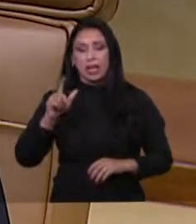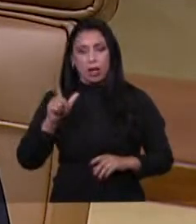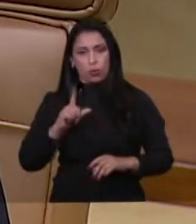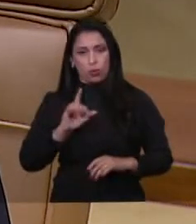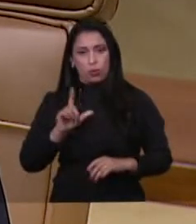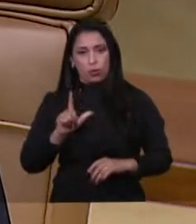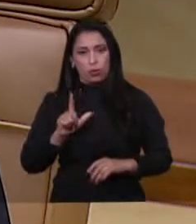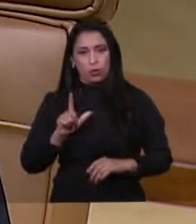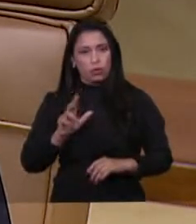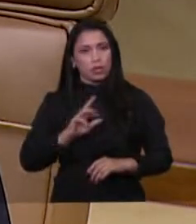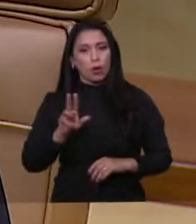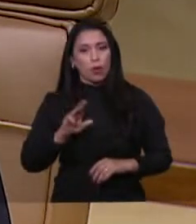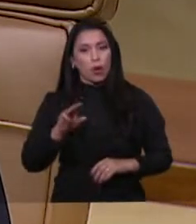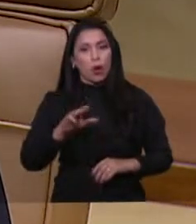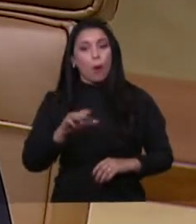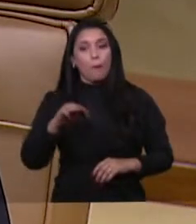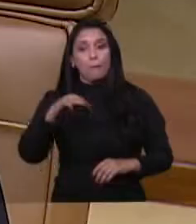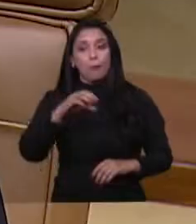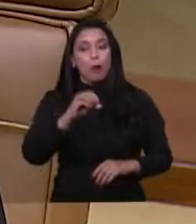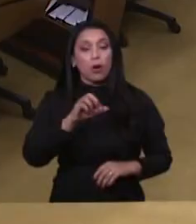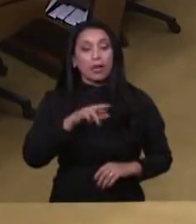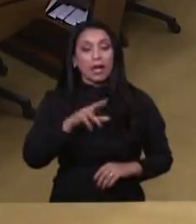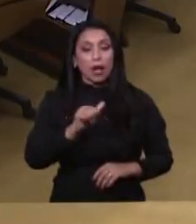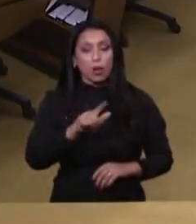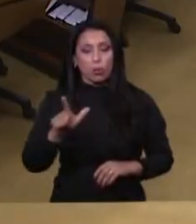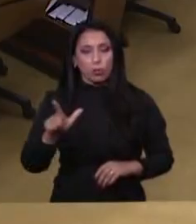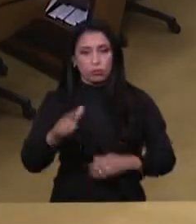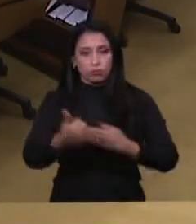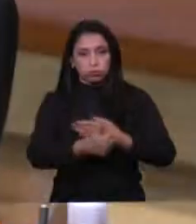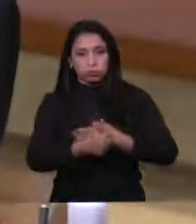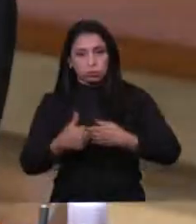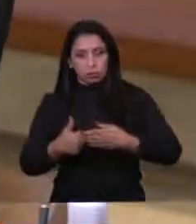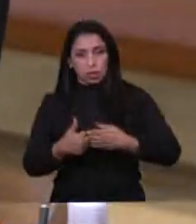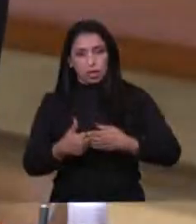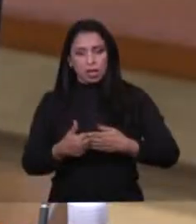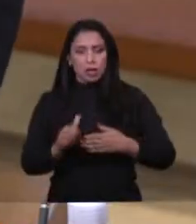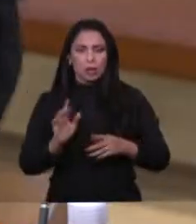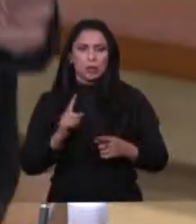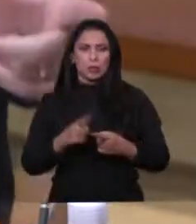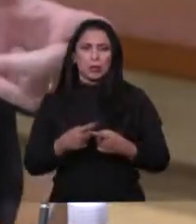Acho que é o moral. Moral? É, porque o material ainda há uma...